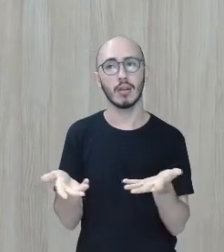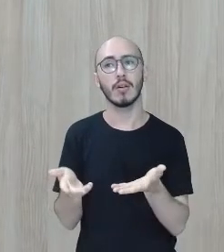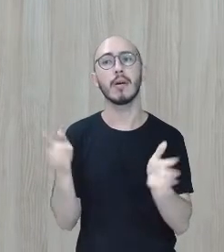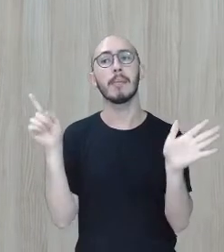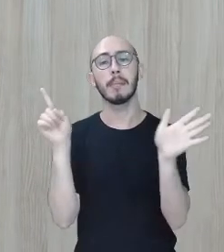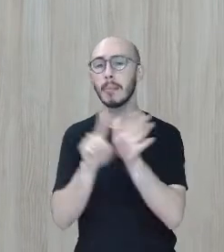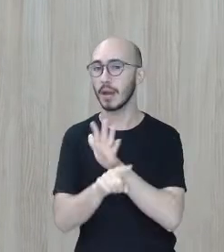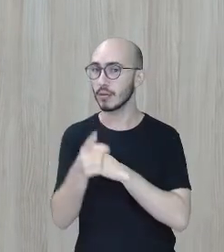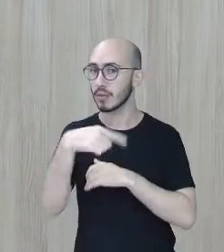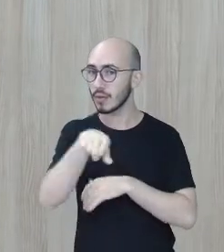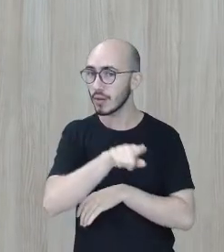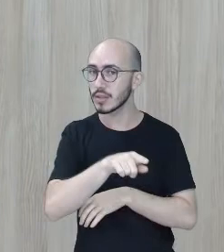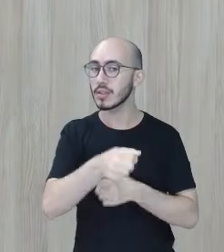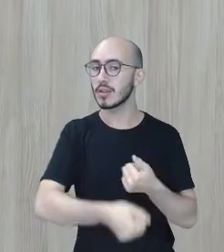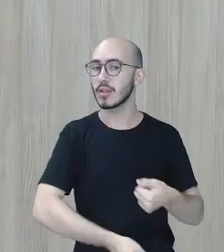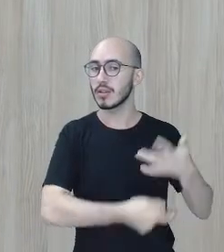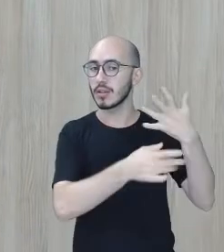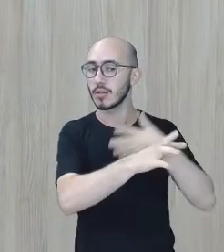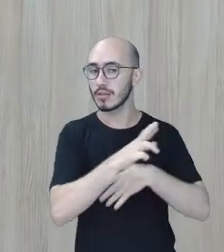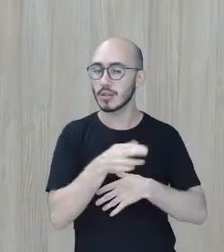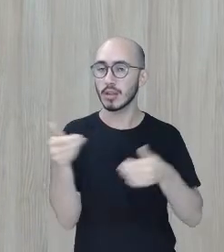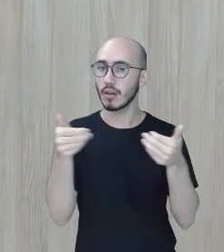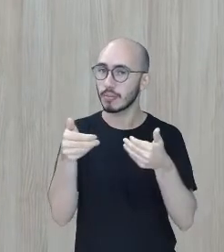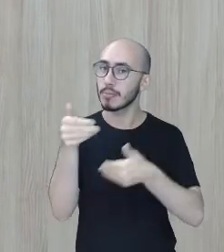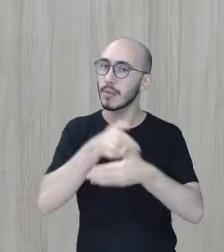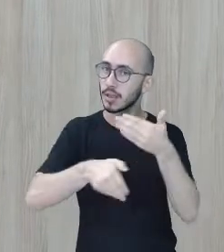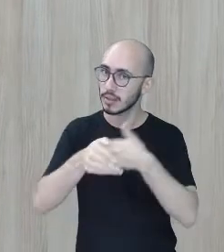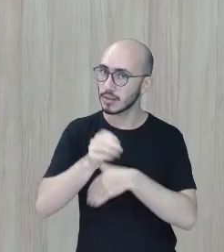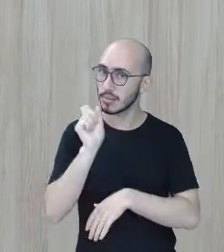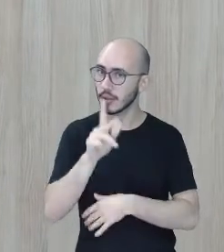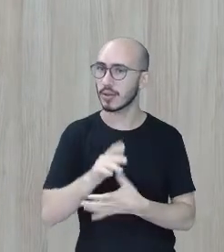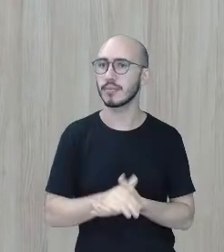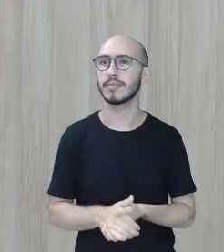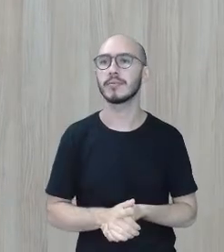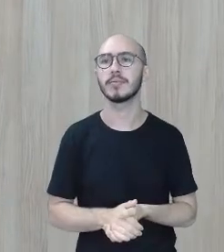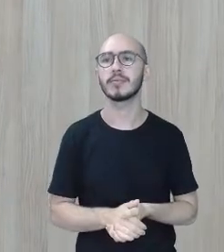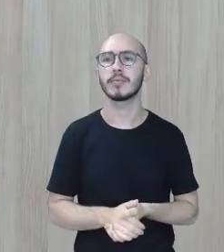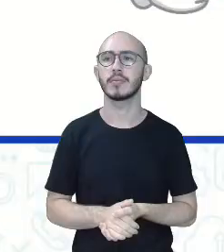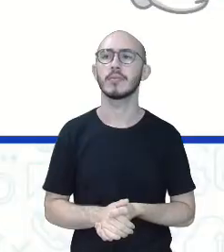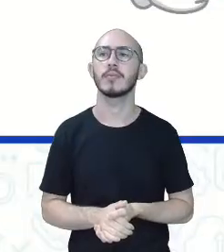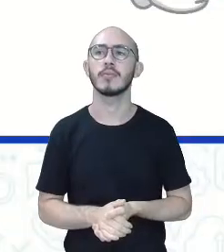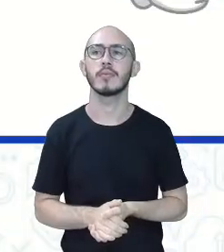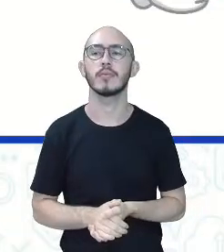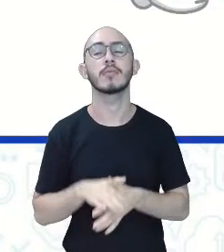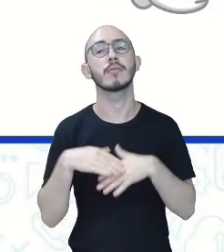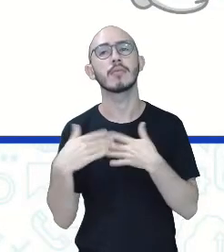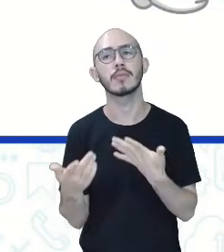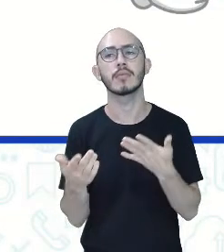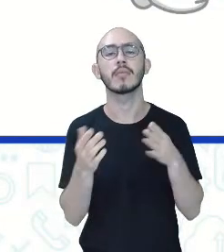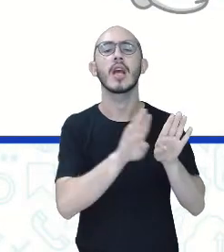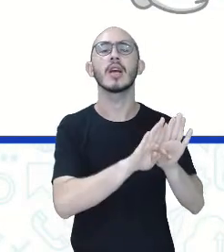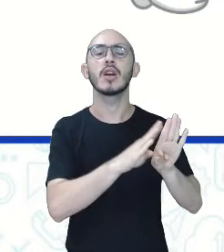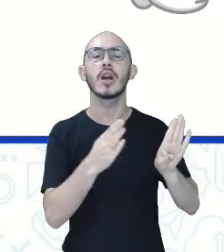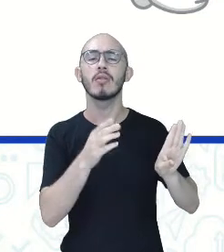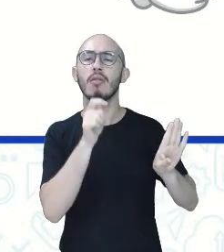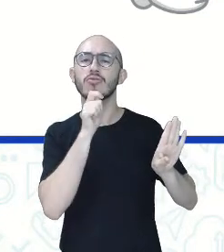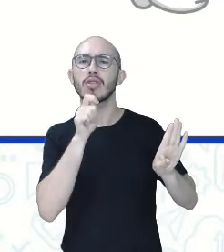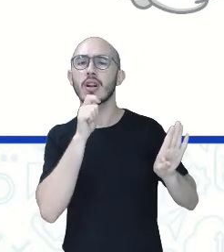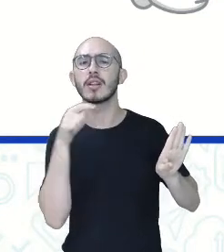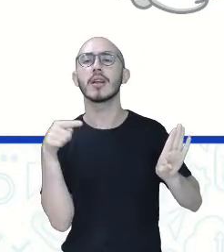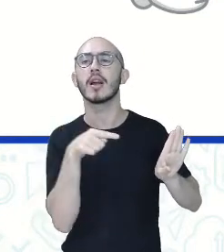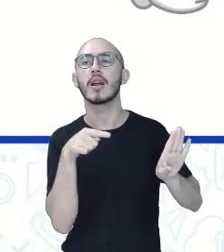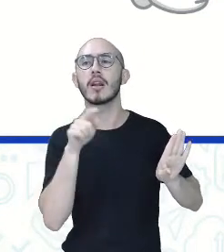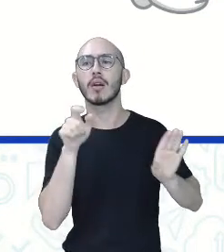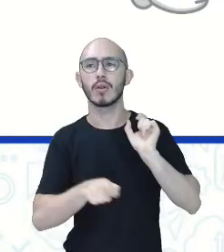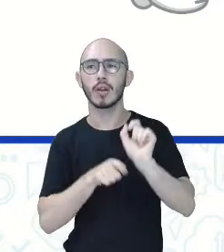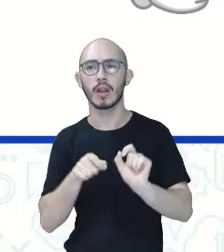interação e eu quero que vocês participem aí. Você considera a geladeira